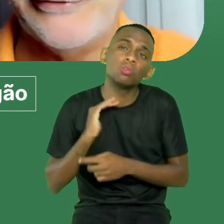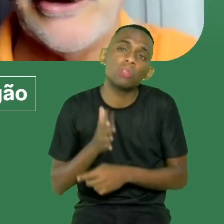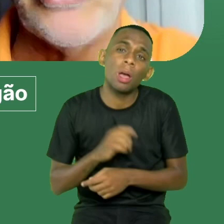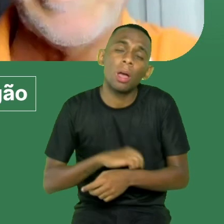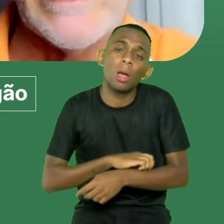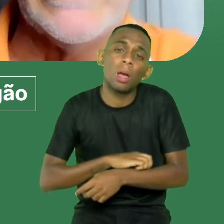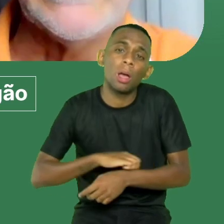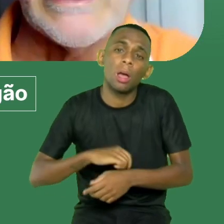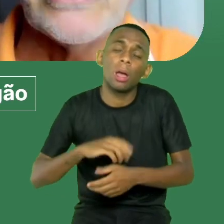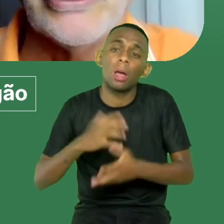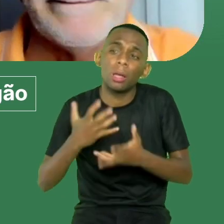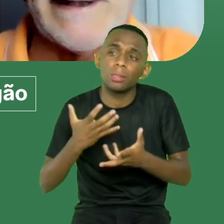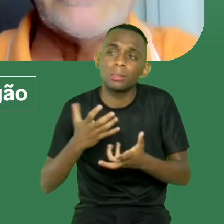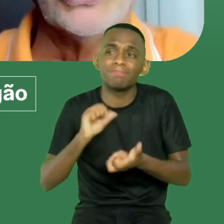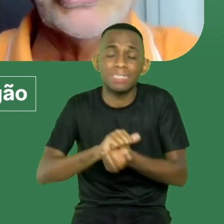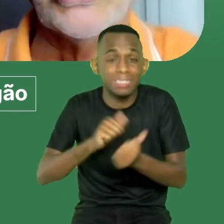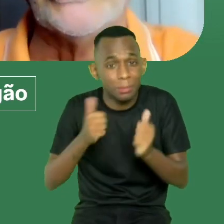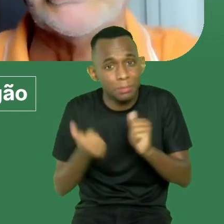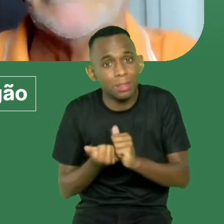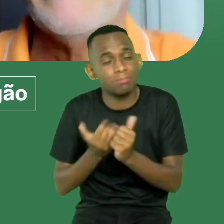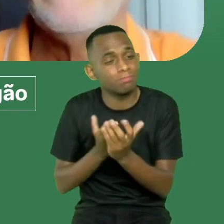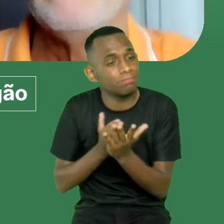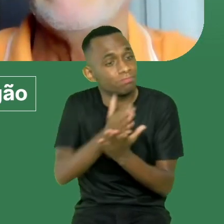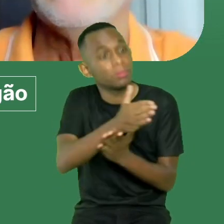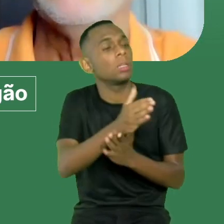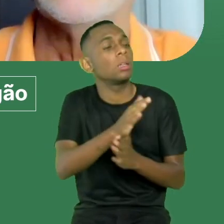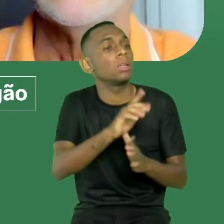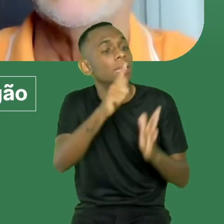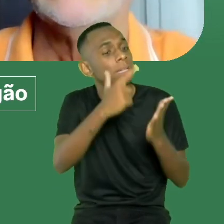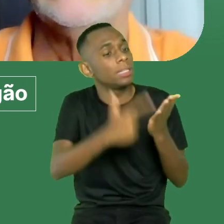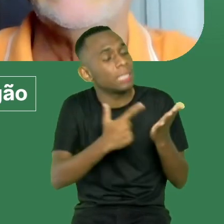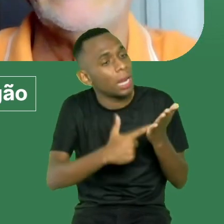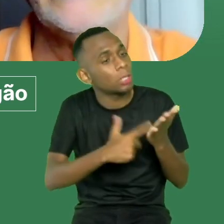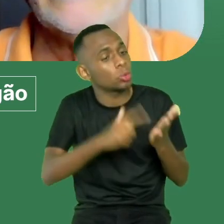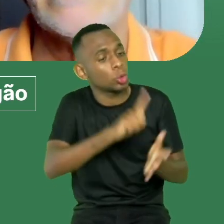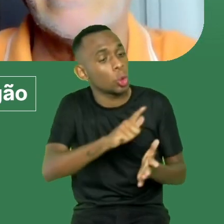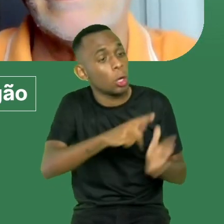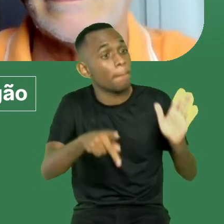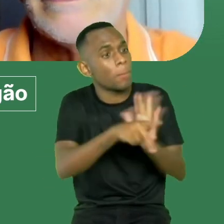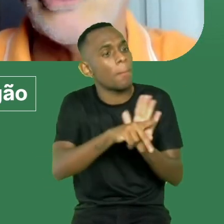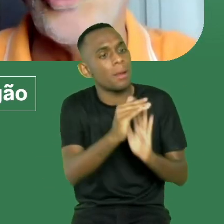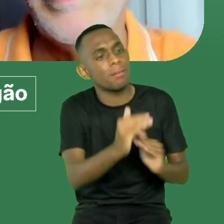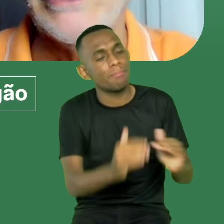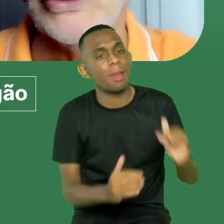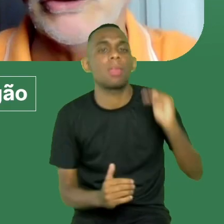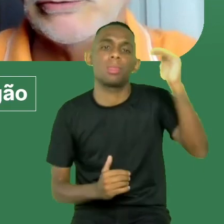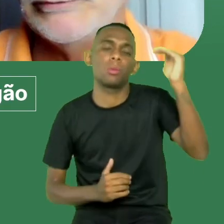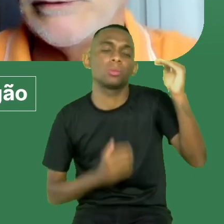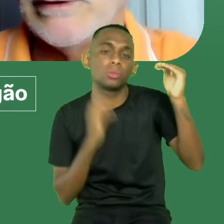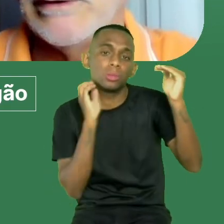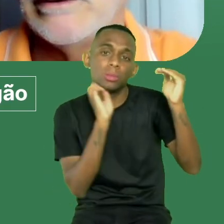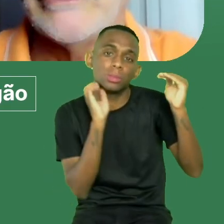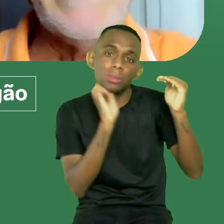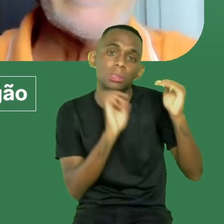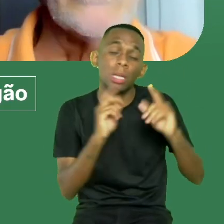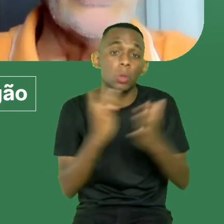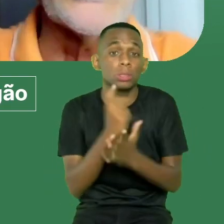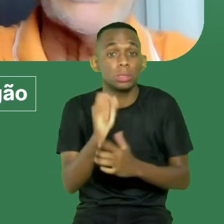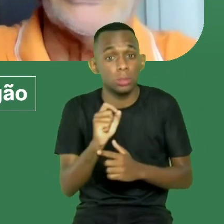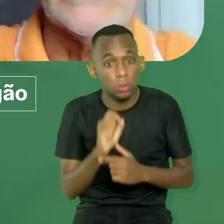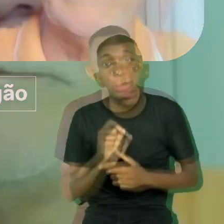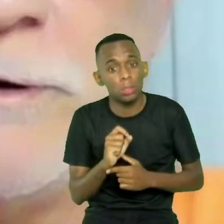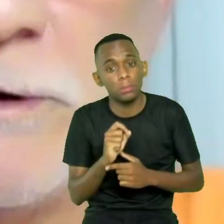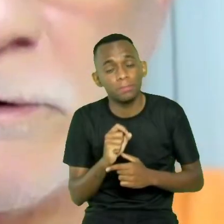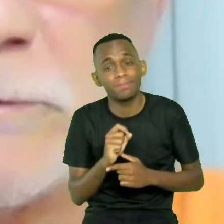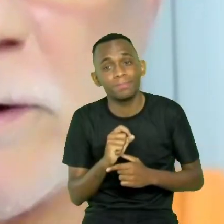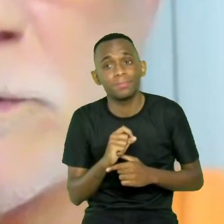redirecionando meu foco para a literatura para adultos, né? Que culminou, se bem que ao longo